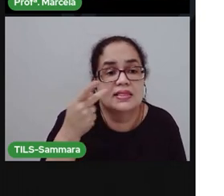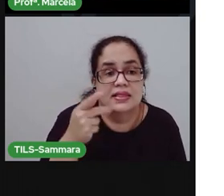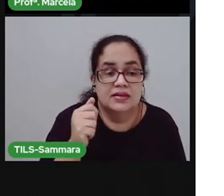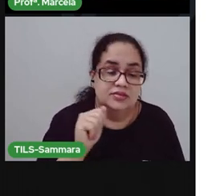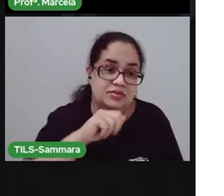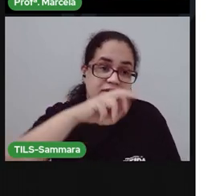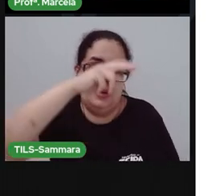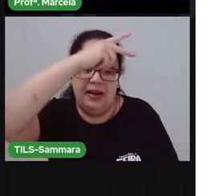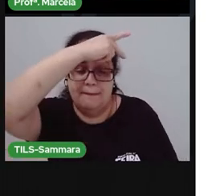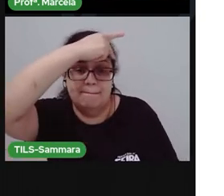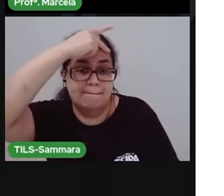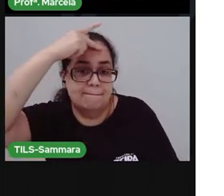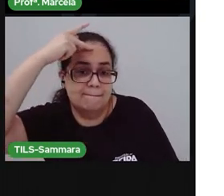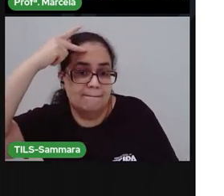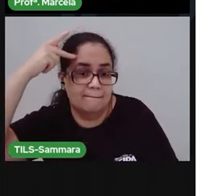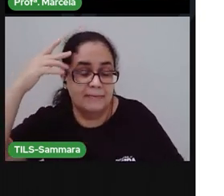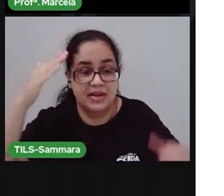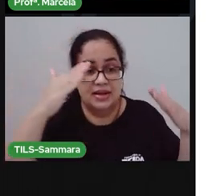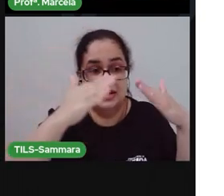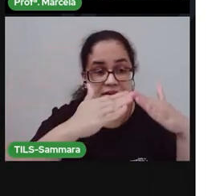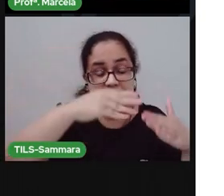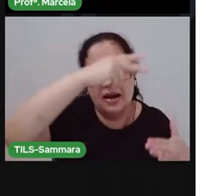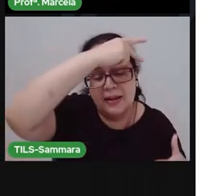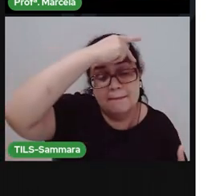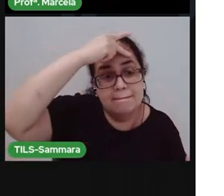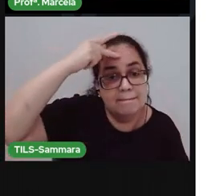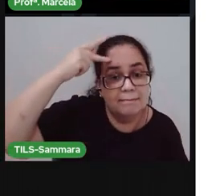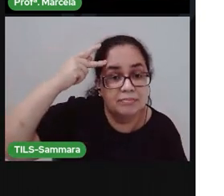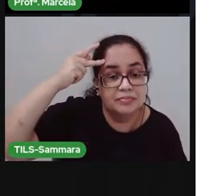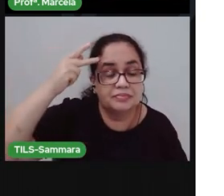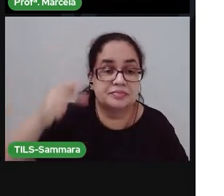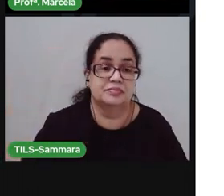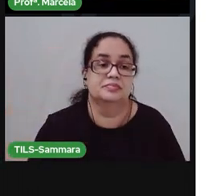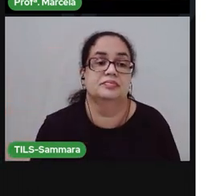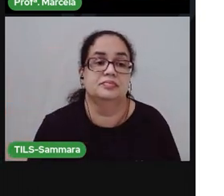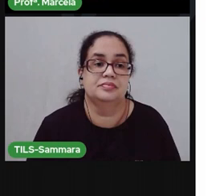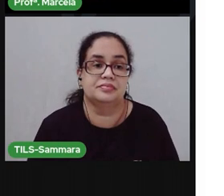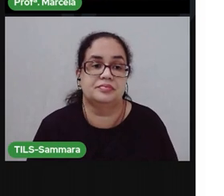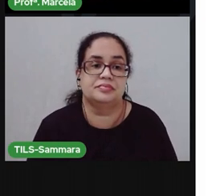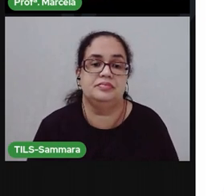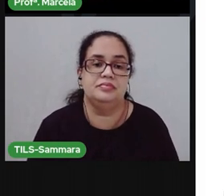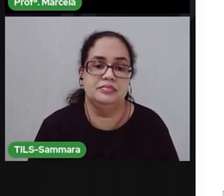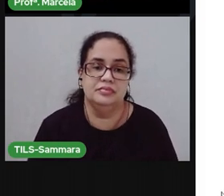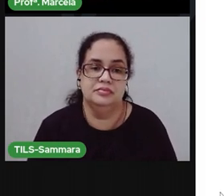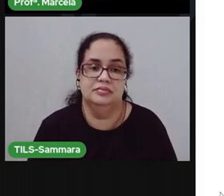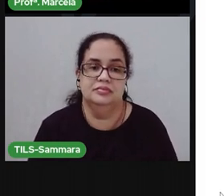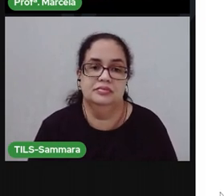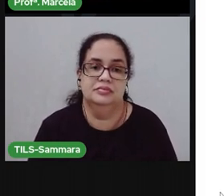que não falei em casa de gente.